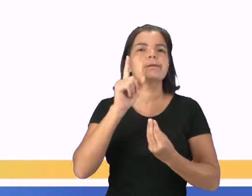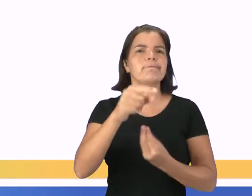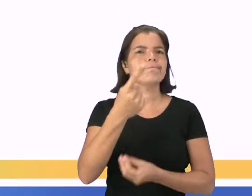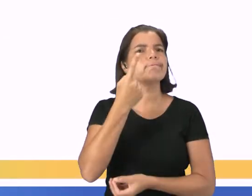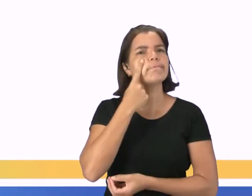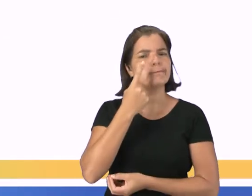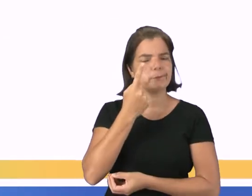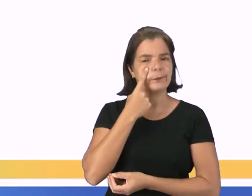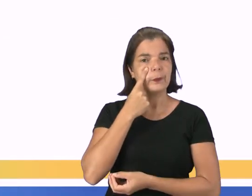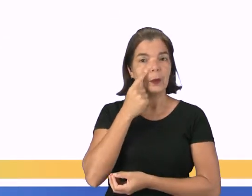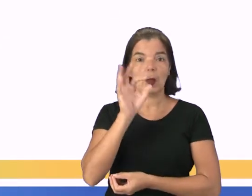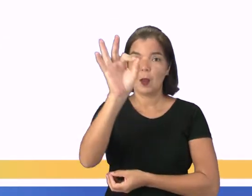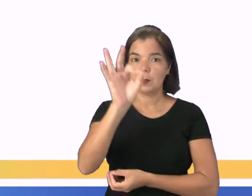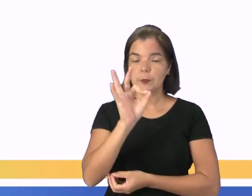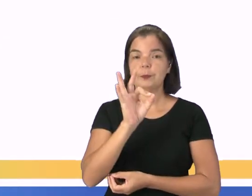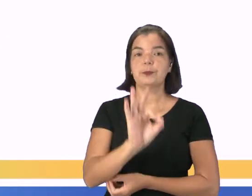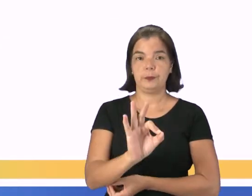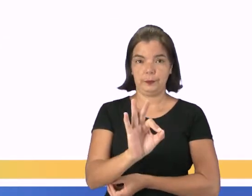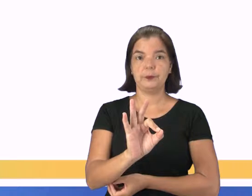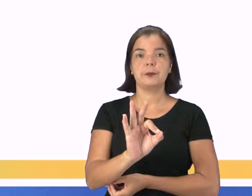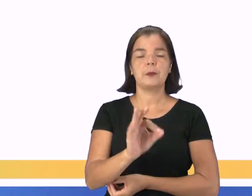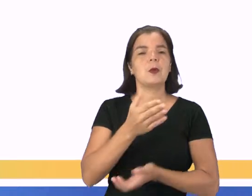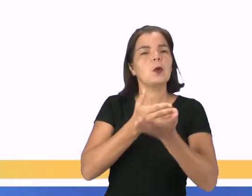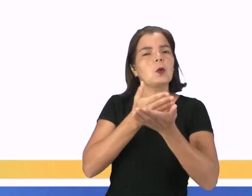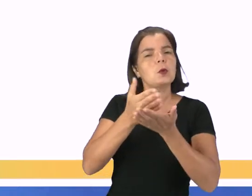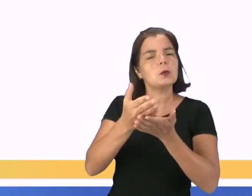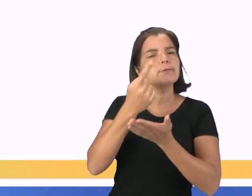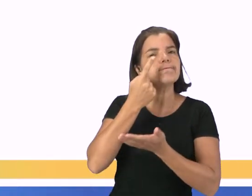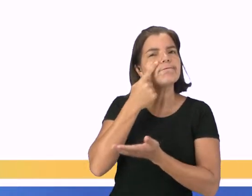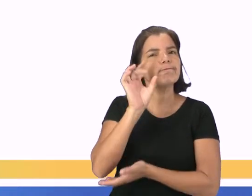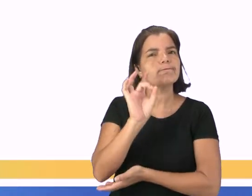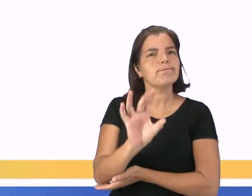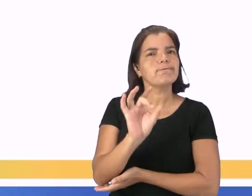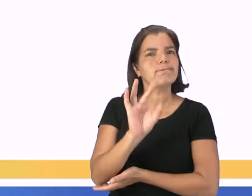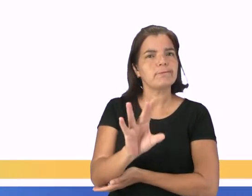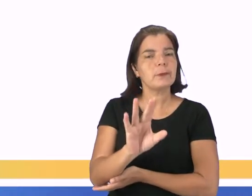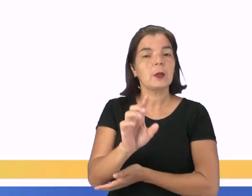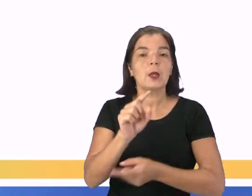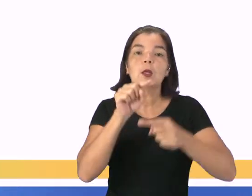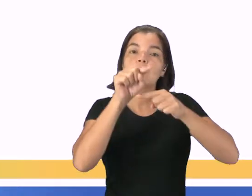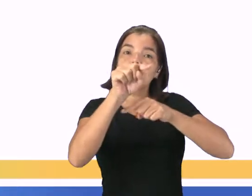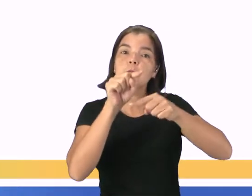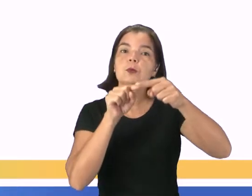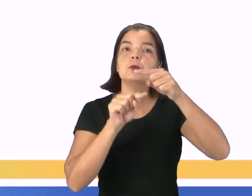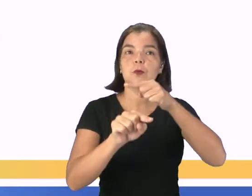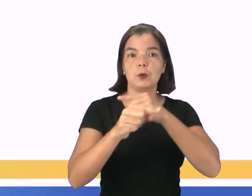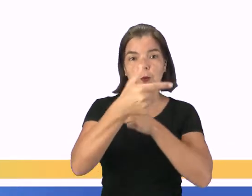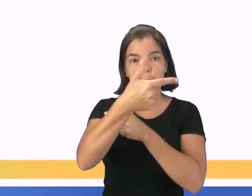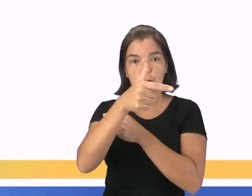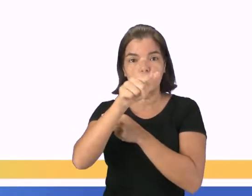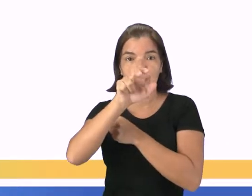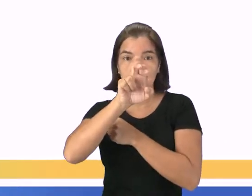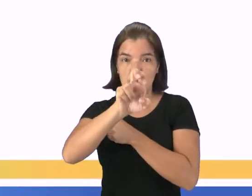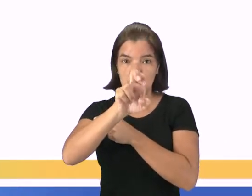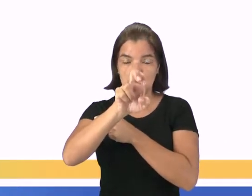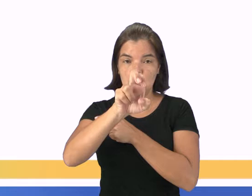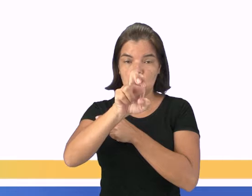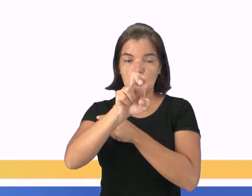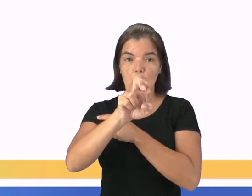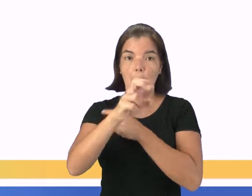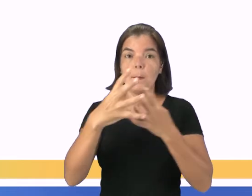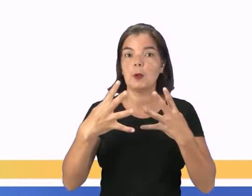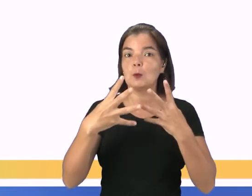a porcentagem, inicialmente basta aí que a gente divida, né, 25 pelo